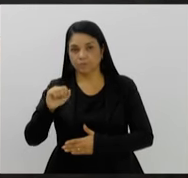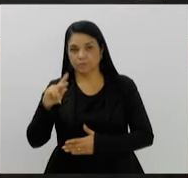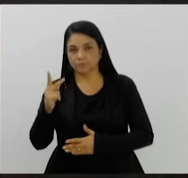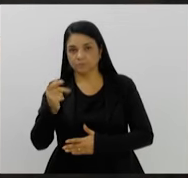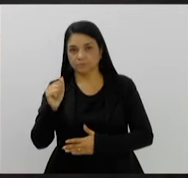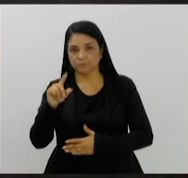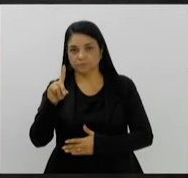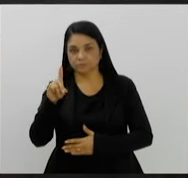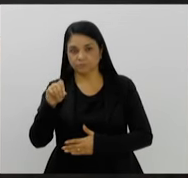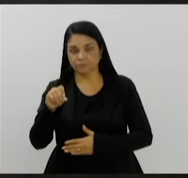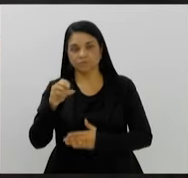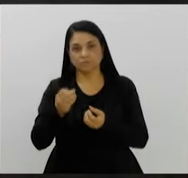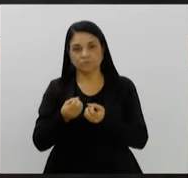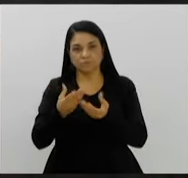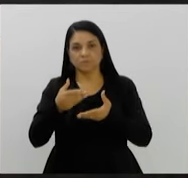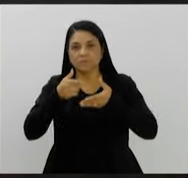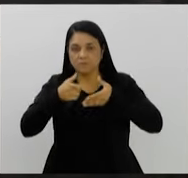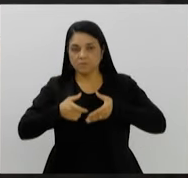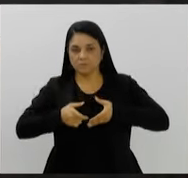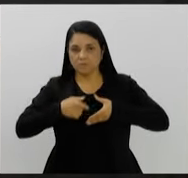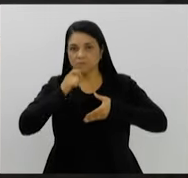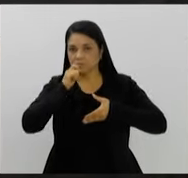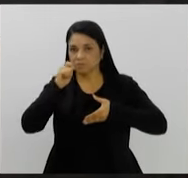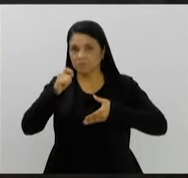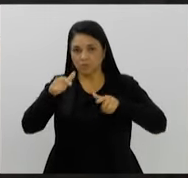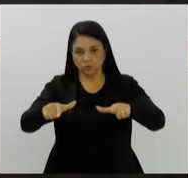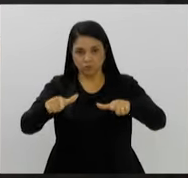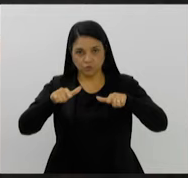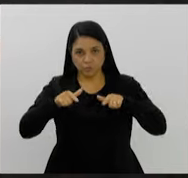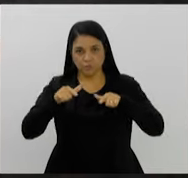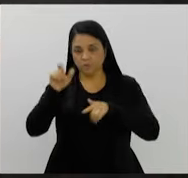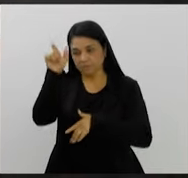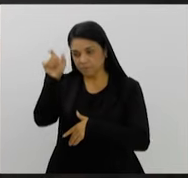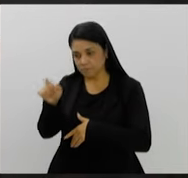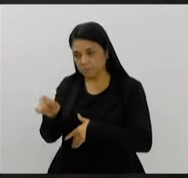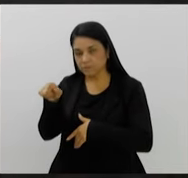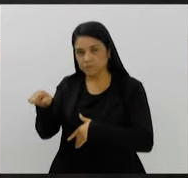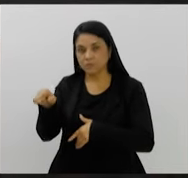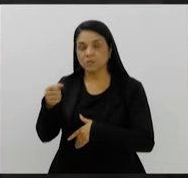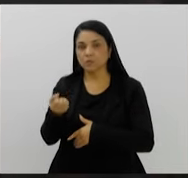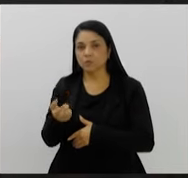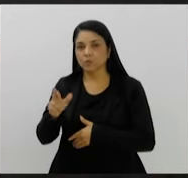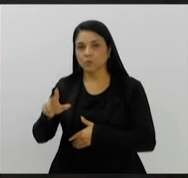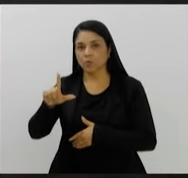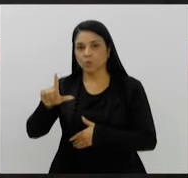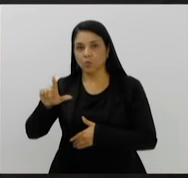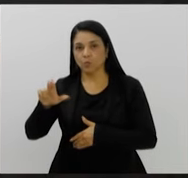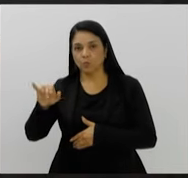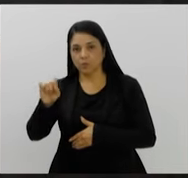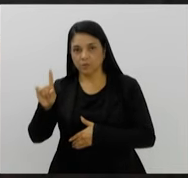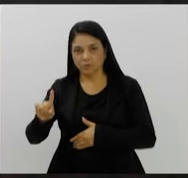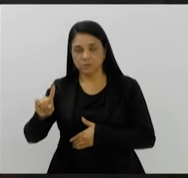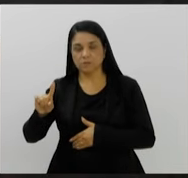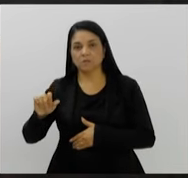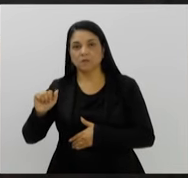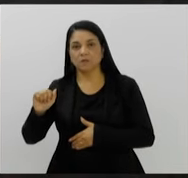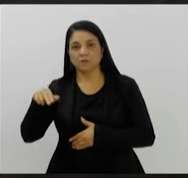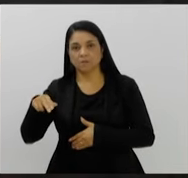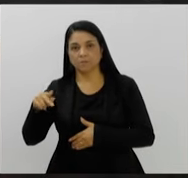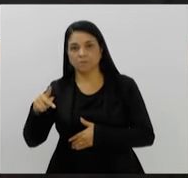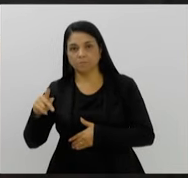concede a medalha Tiradentes o respectivo diploma Excelentíssimo Senhor Dr luí um Pierre de Melo